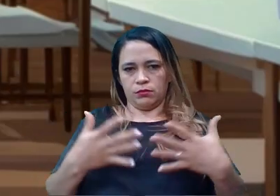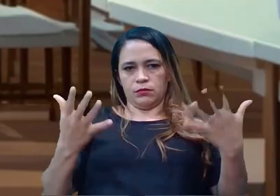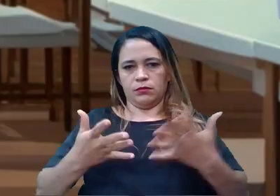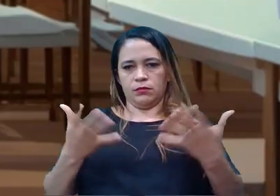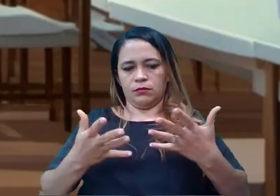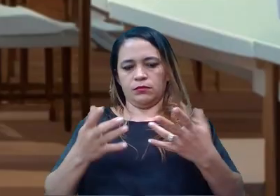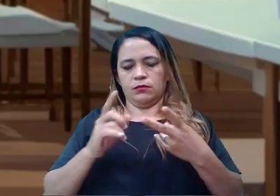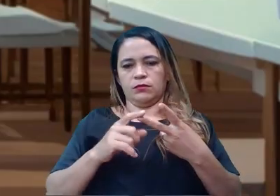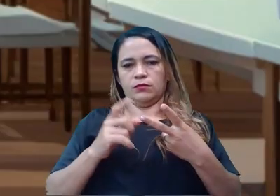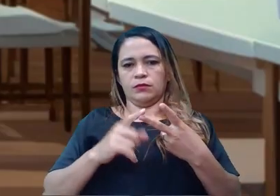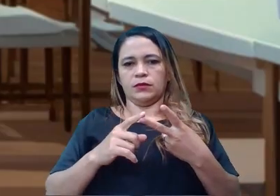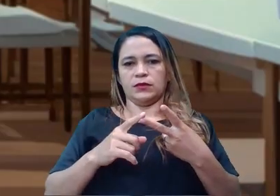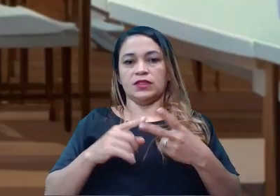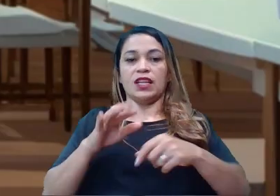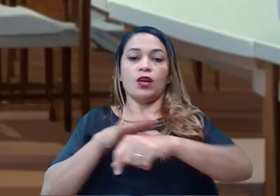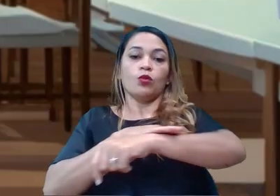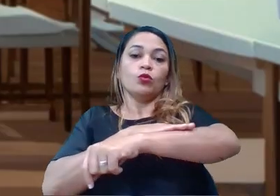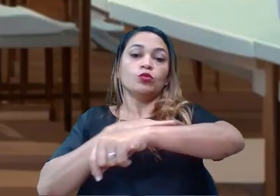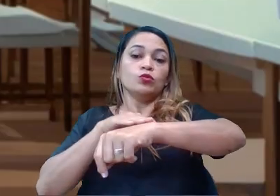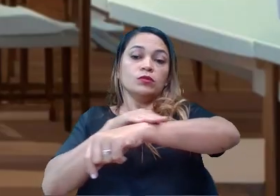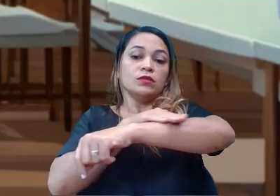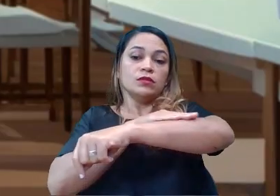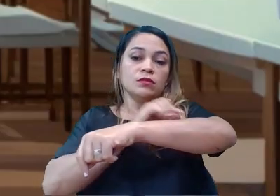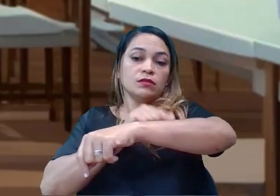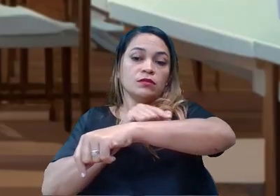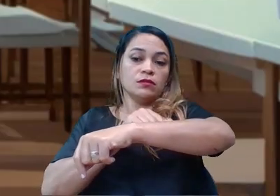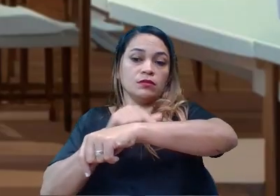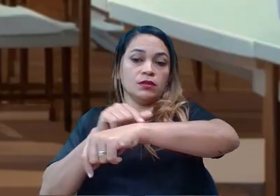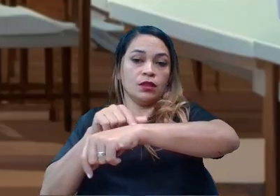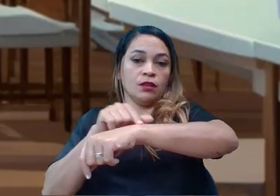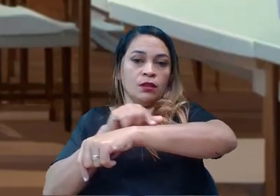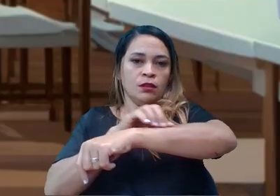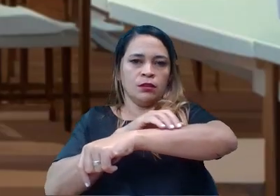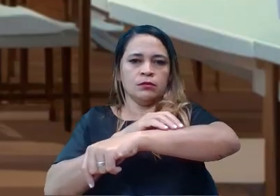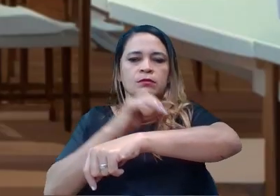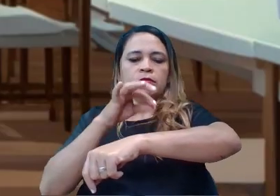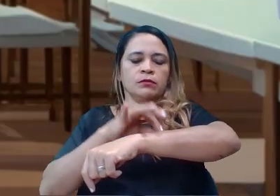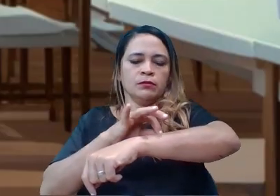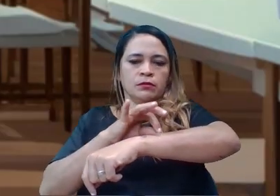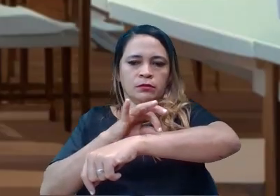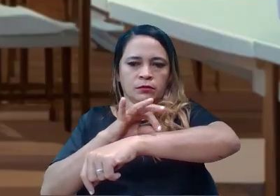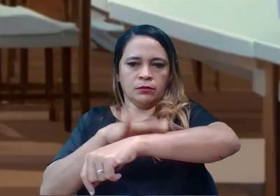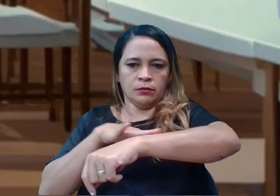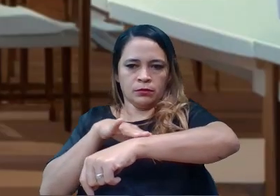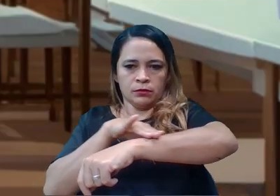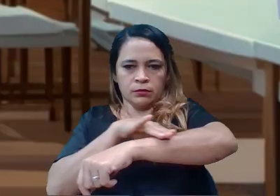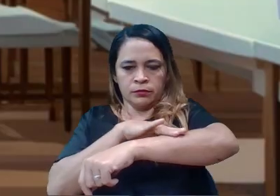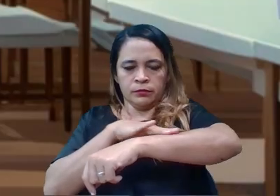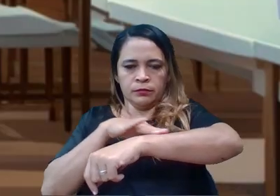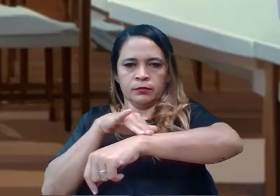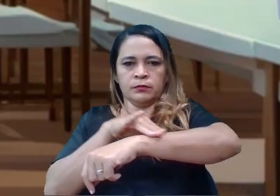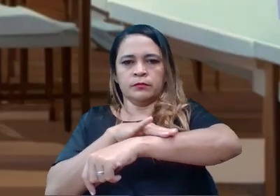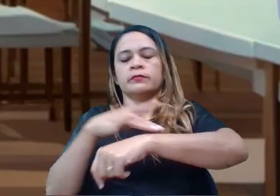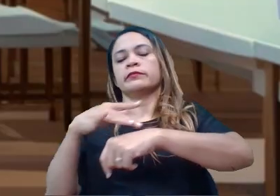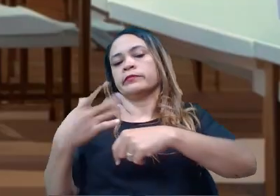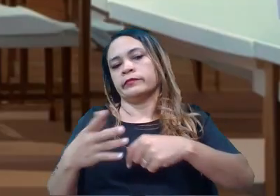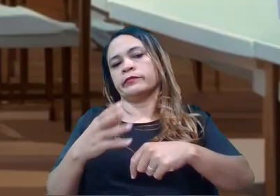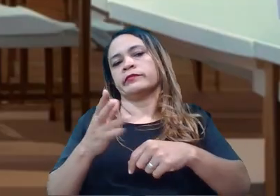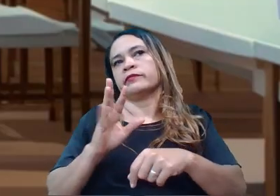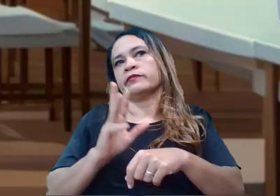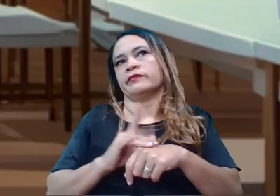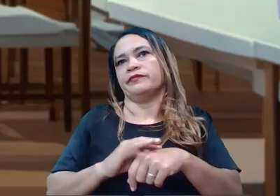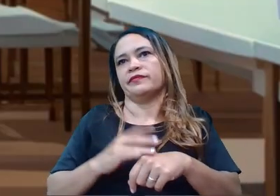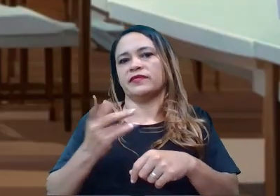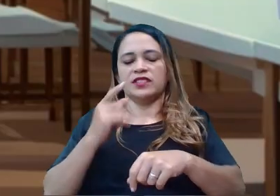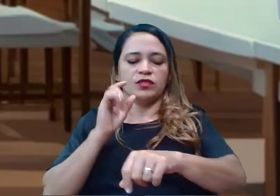a leishmaniose cutânea, a leishmaniose tegumentar, é aquela que dá na nossa pele. Então, os sintomas agora são